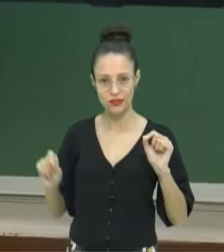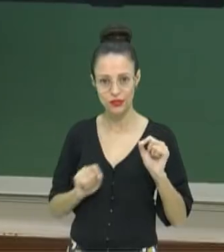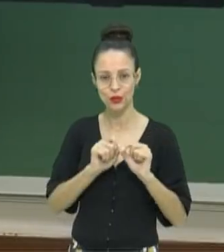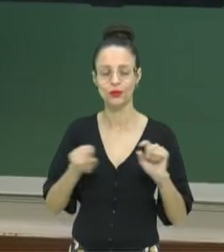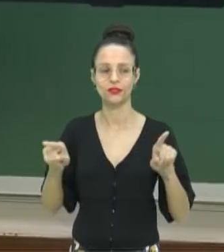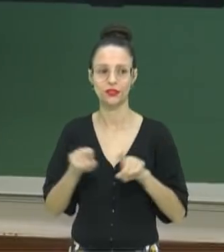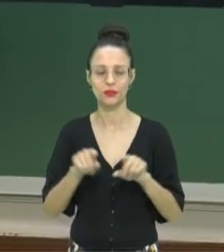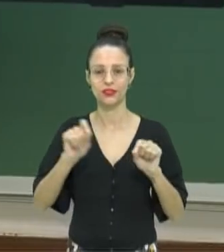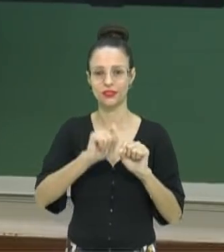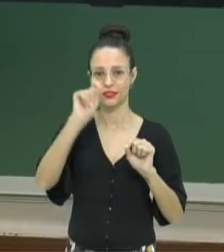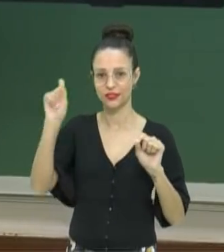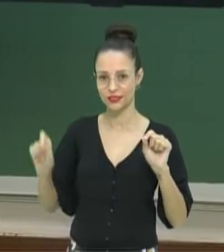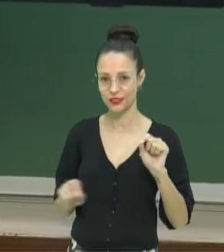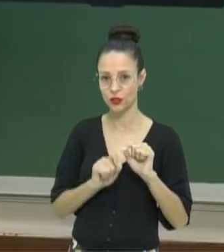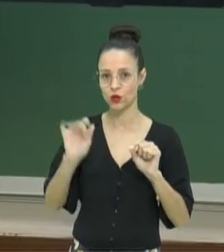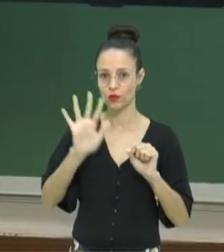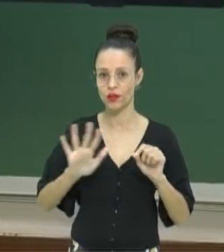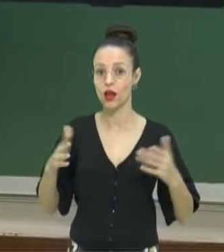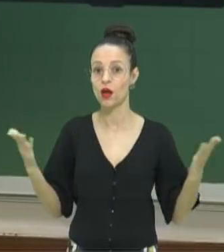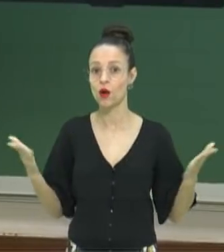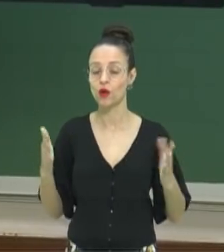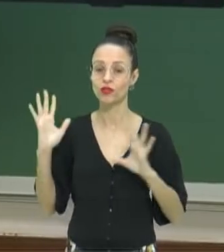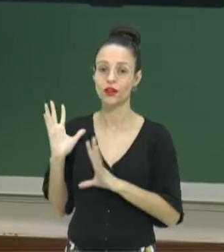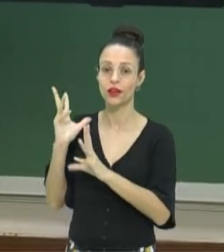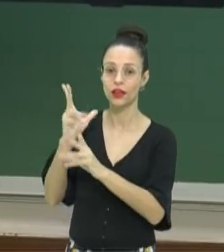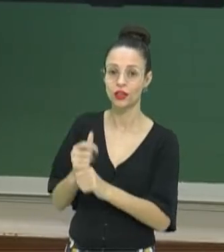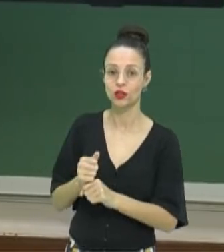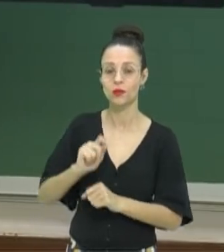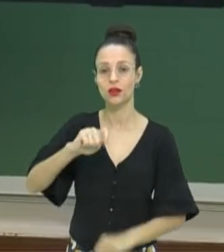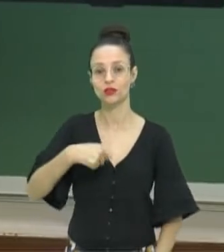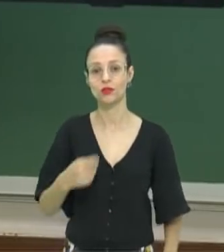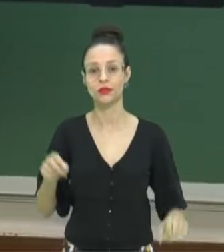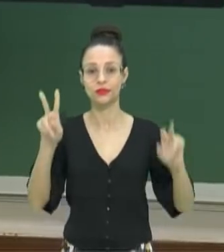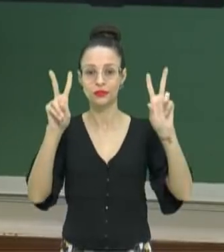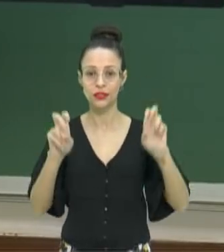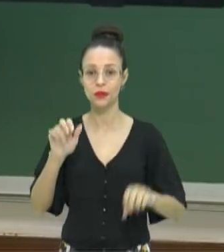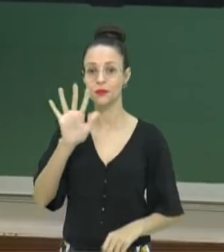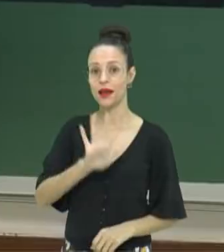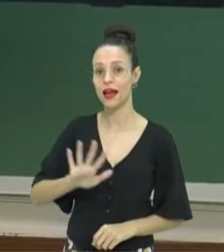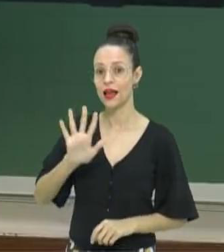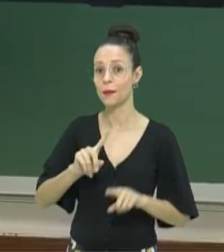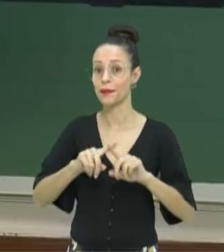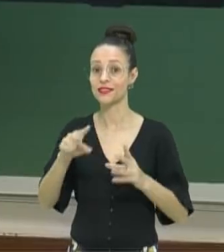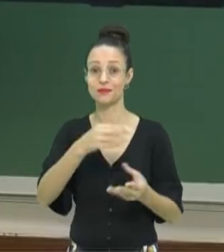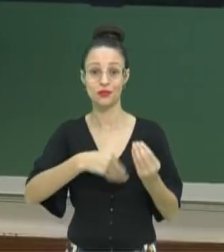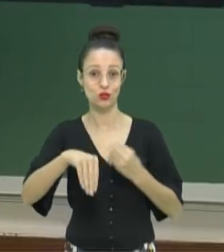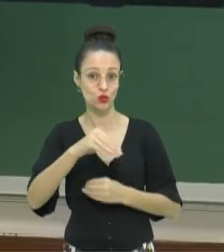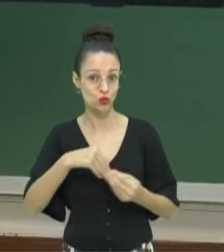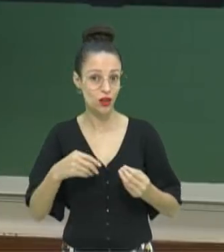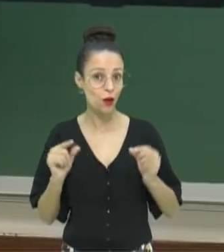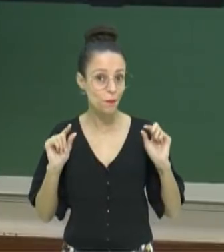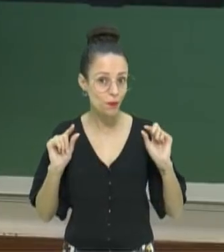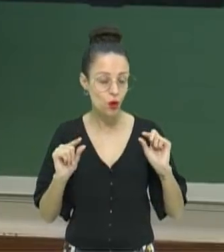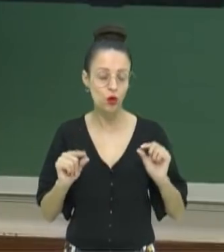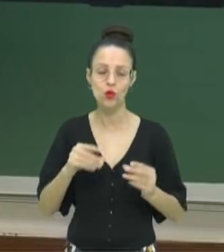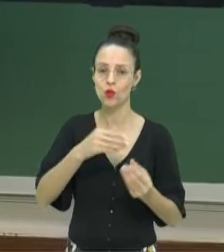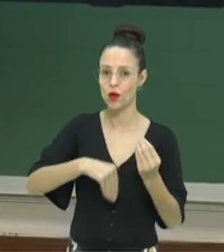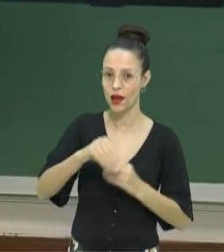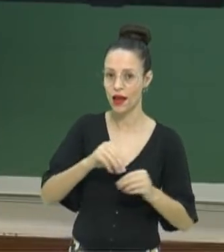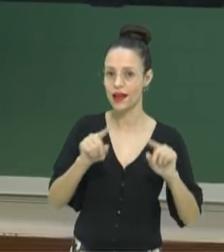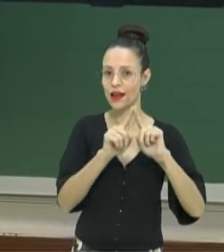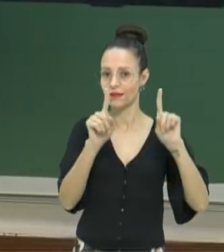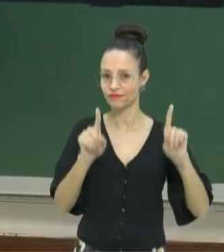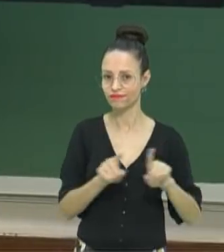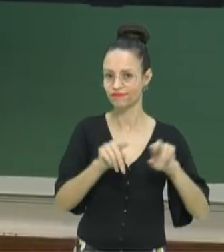circunferência. E na aula de hoje nós vamos retomar a questão da área, só que nós vamos misturar um pouco as coisas, tá bom? A área de